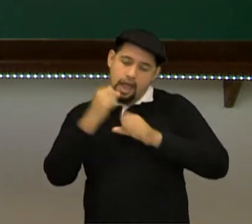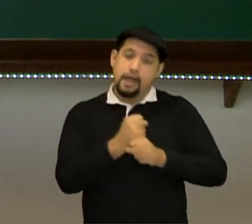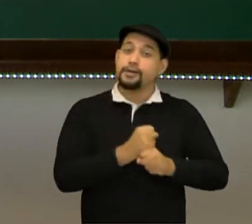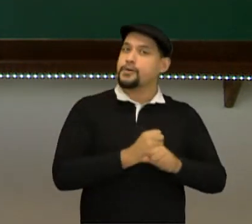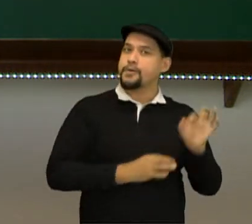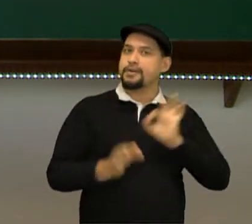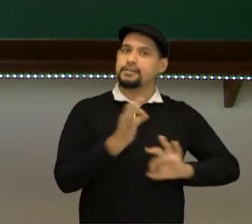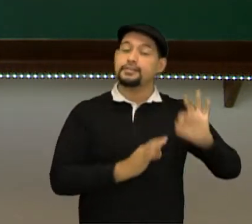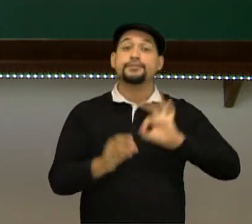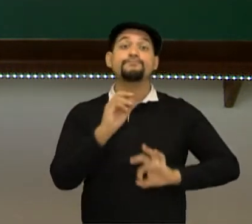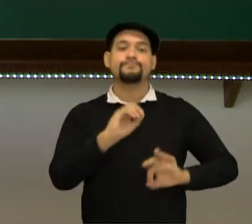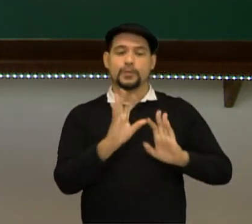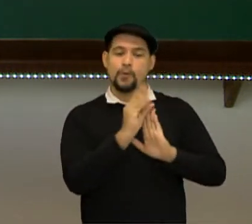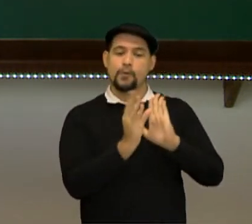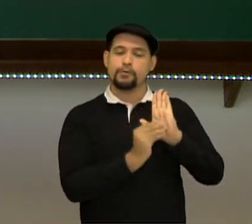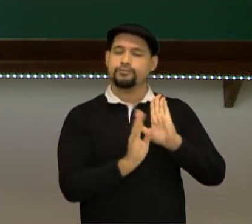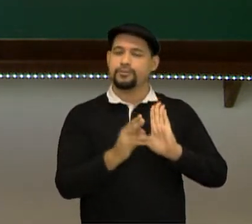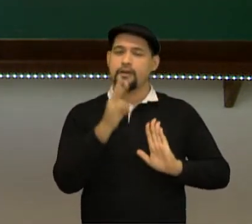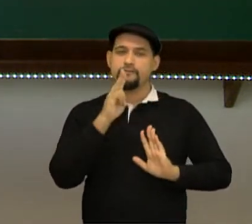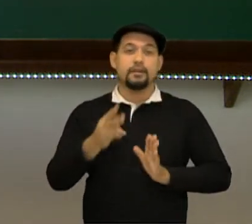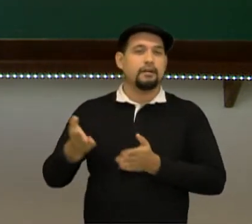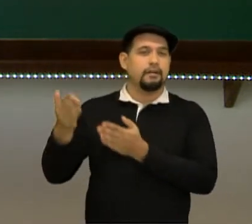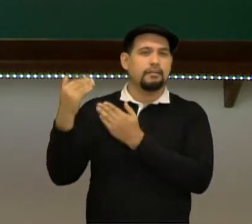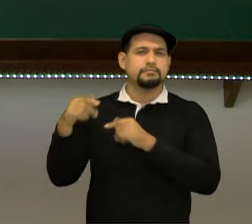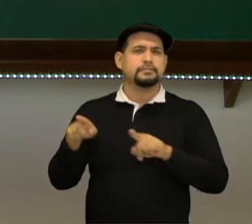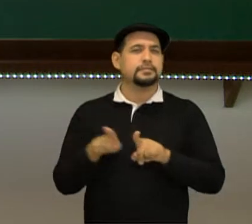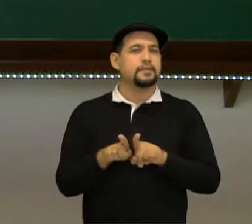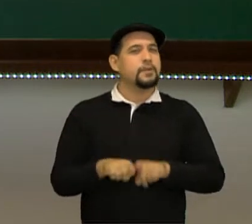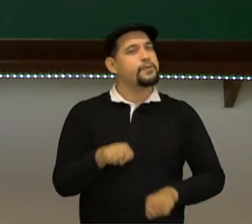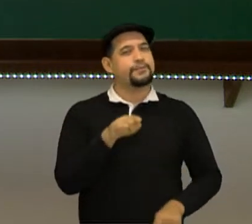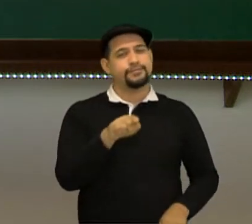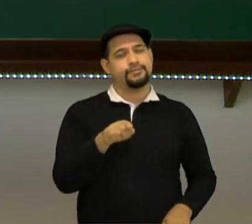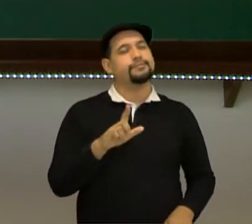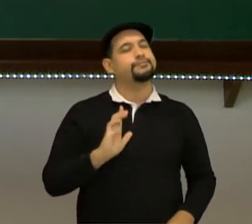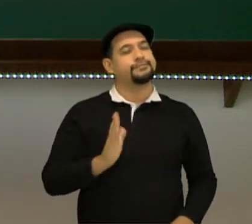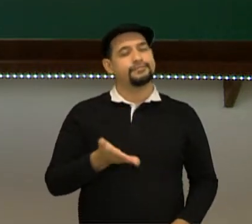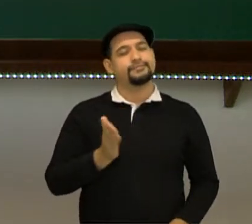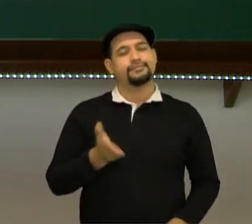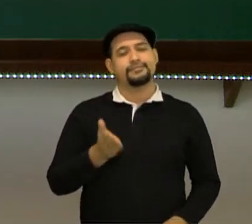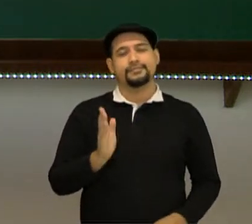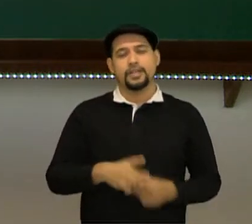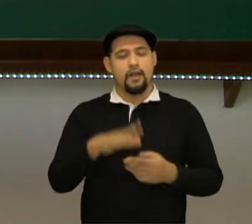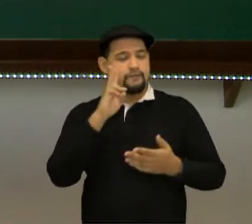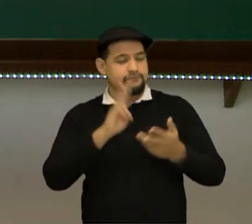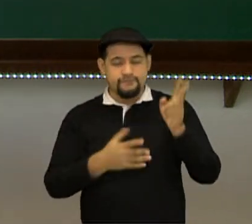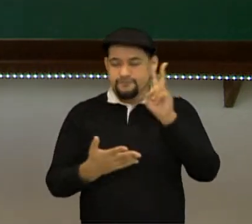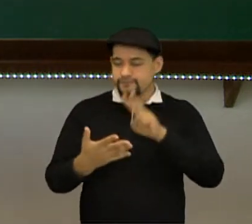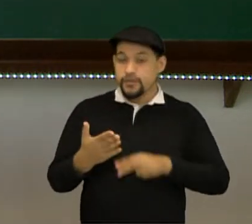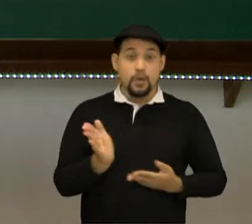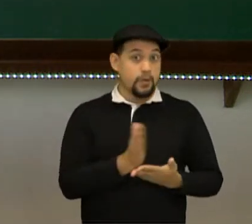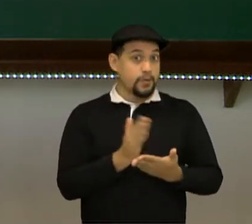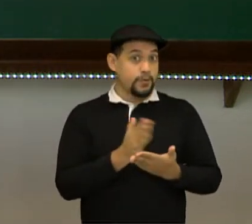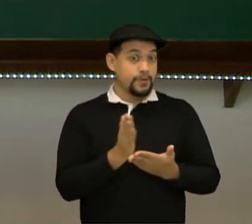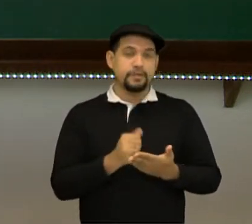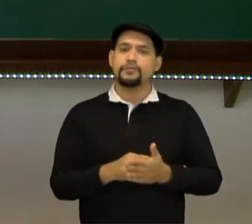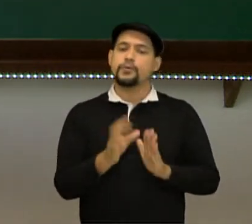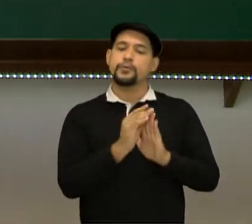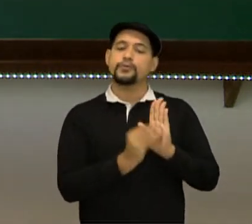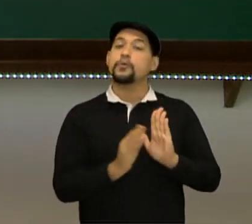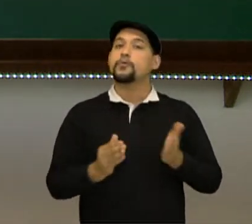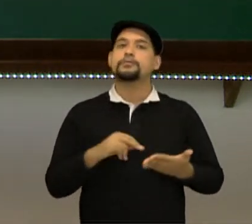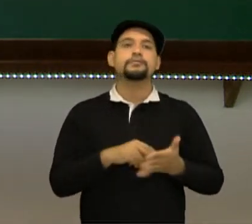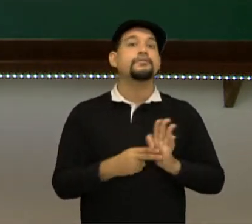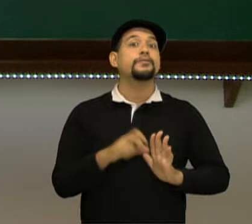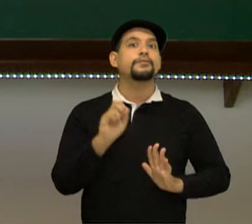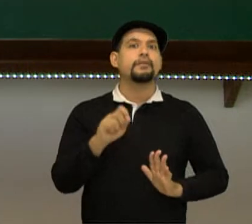organização de um conteúdo já visto anteriormente e que por vocês já muitas vezes a revisão também nos livros didáticos o conteúdo